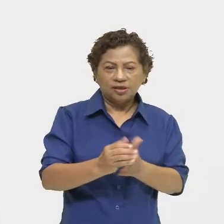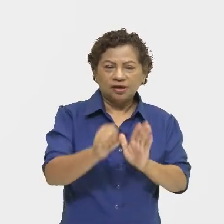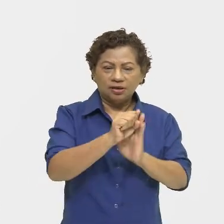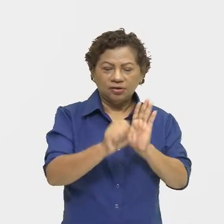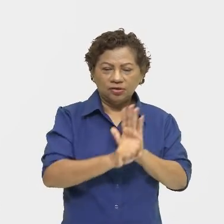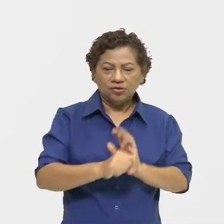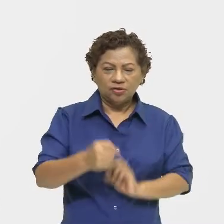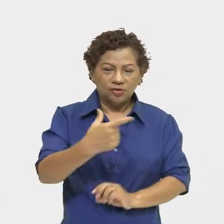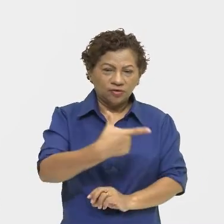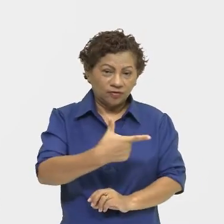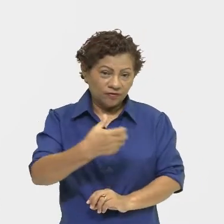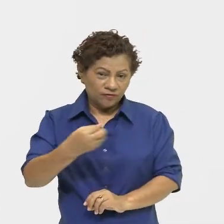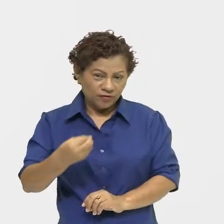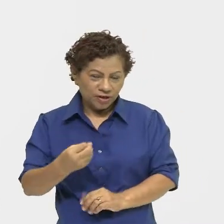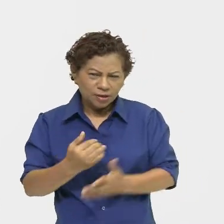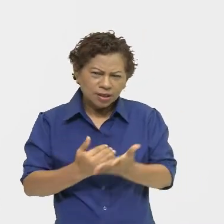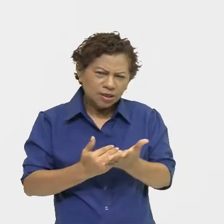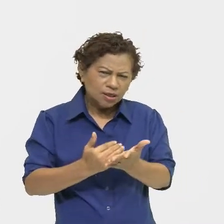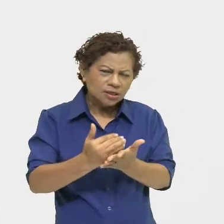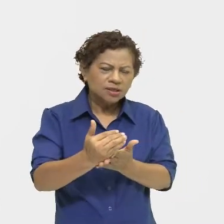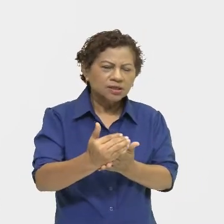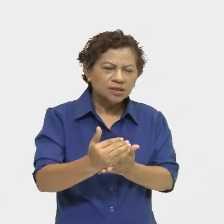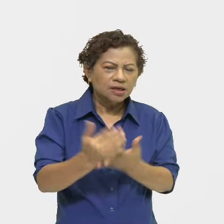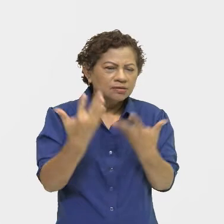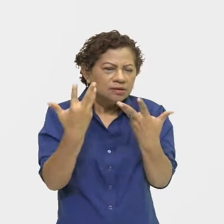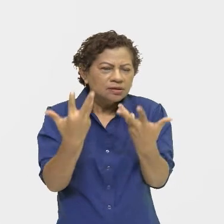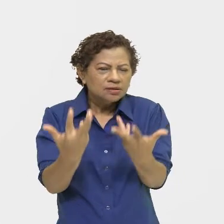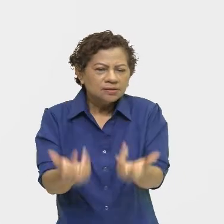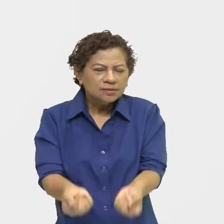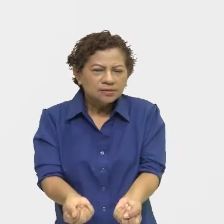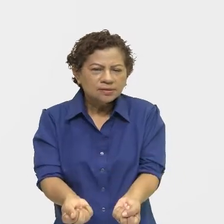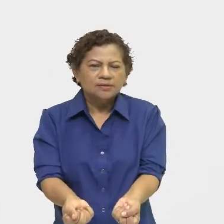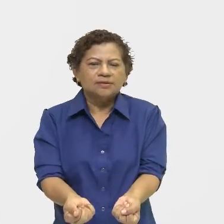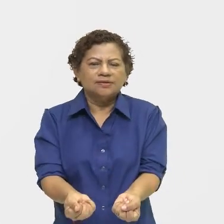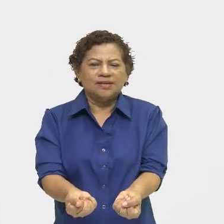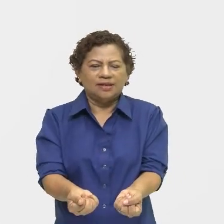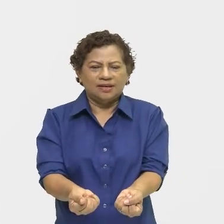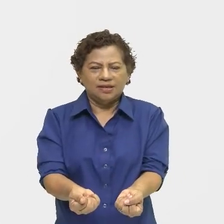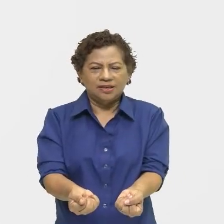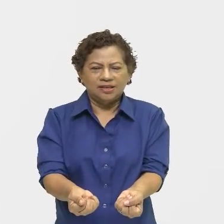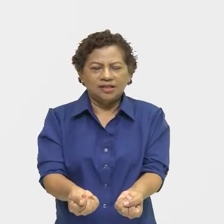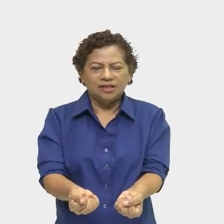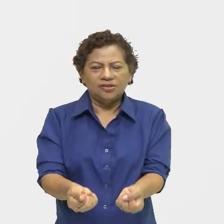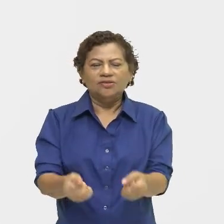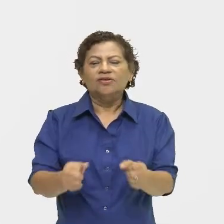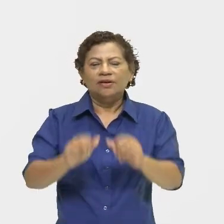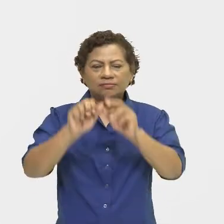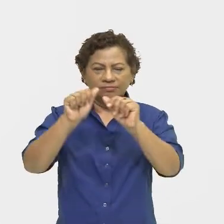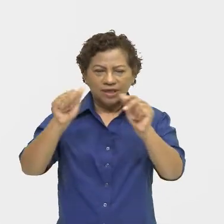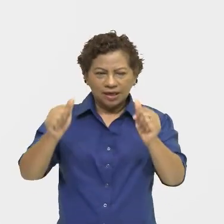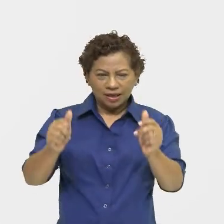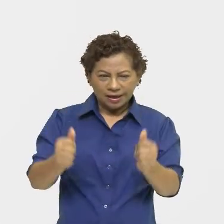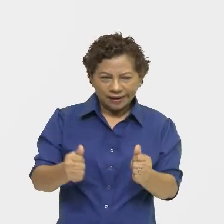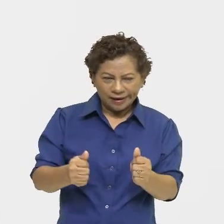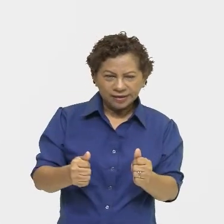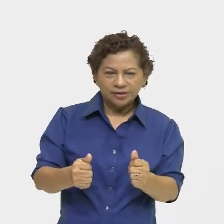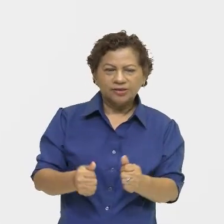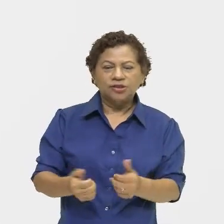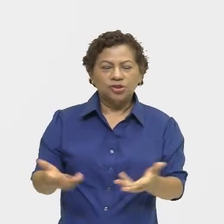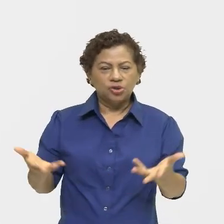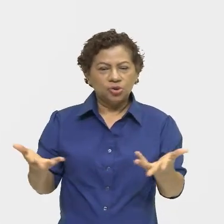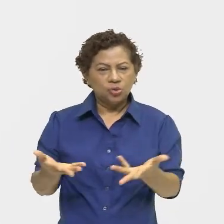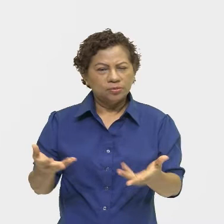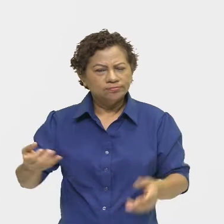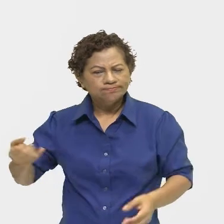ser aceitos e celebrados como expressões artísticas genuinamente nacionais. E hoje fazem parte